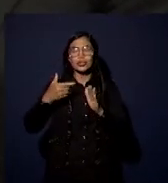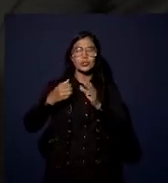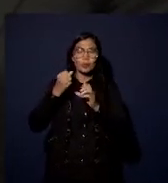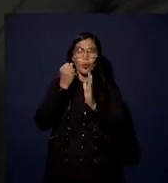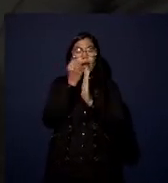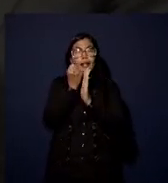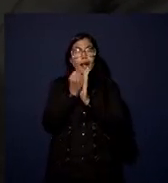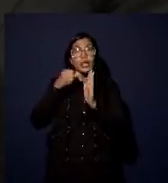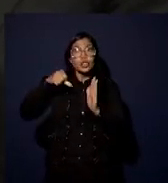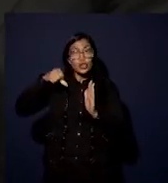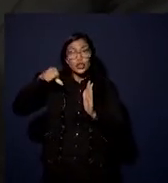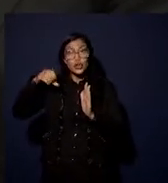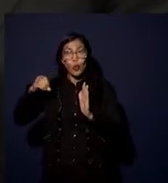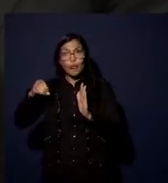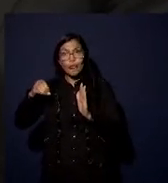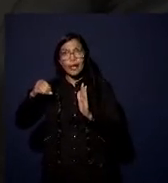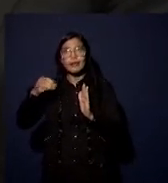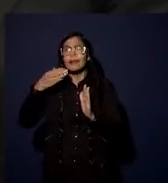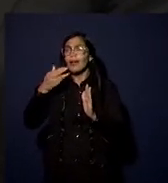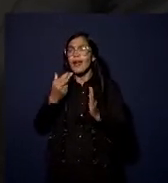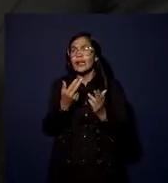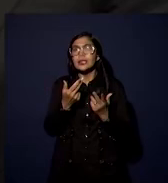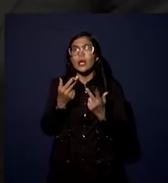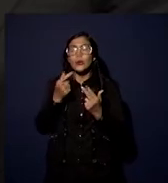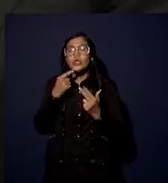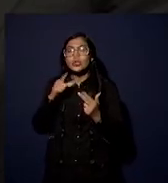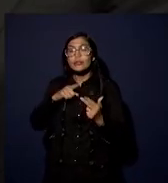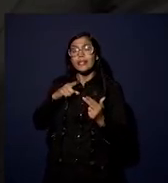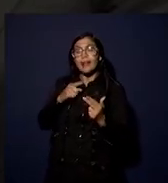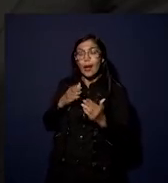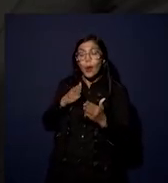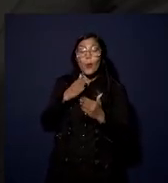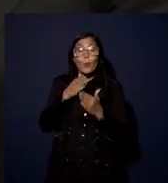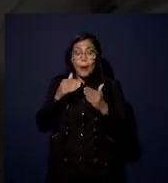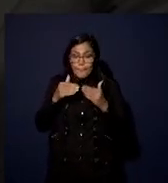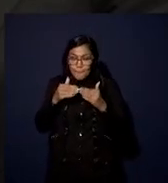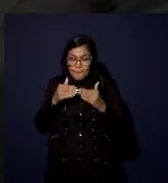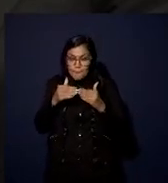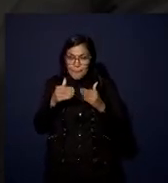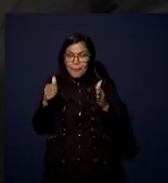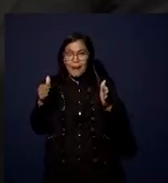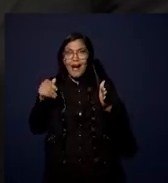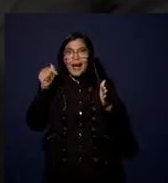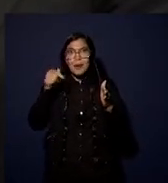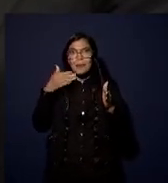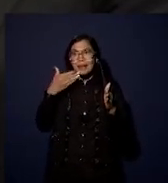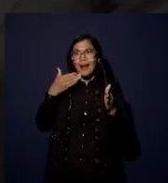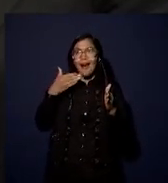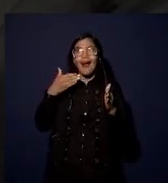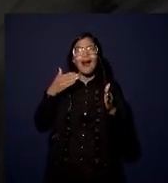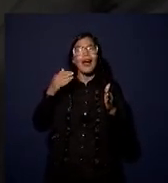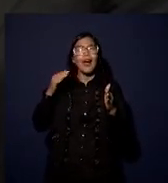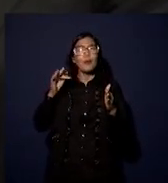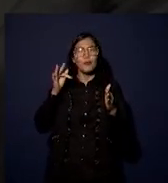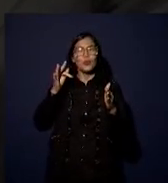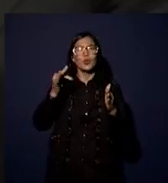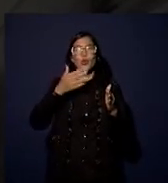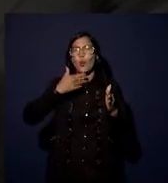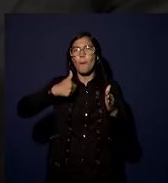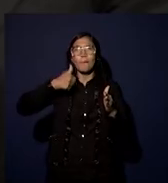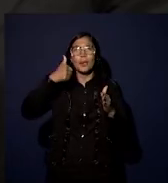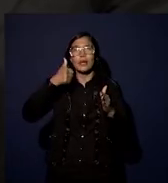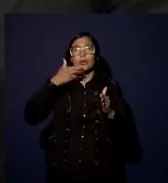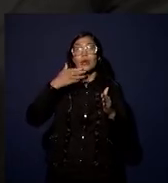década de 90 e a gente vai ter uma possibilidade uma abertura Espetacular né quer dizer nós na